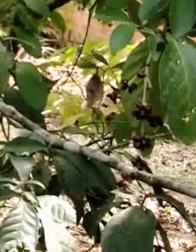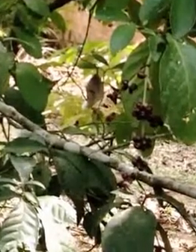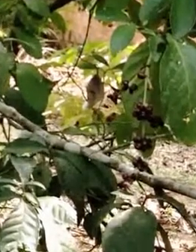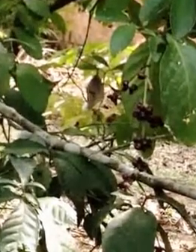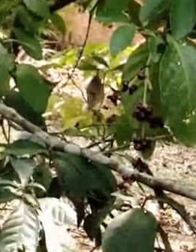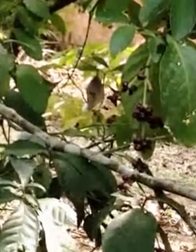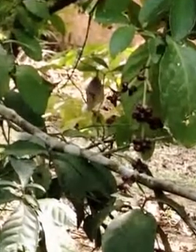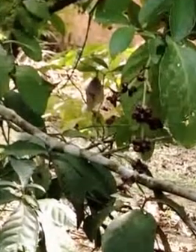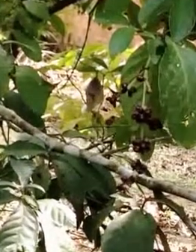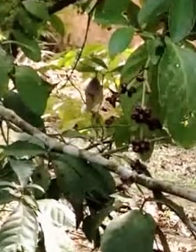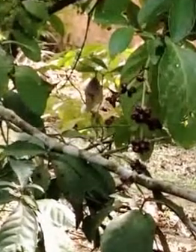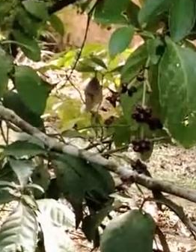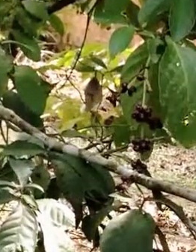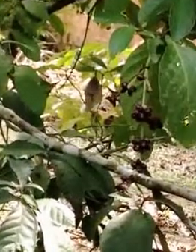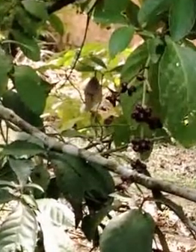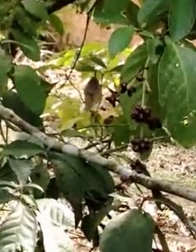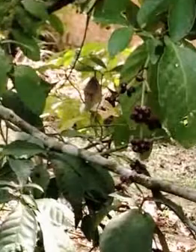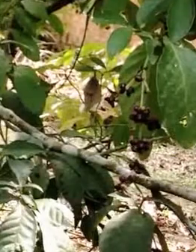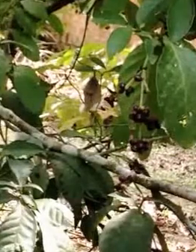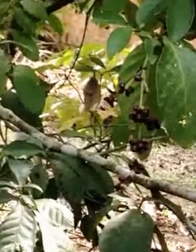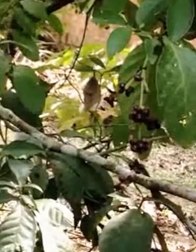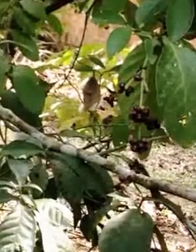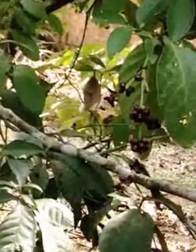entregou, eu gravei no